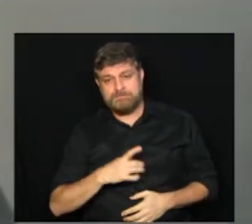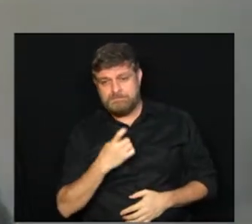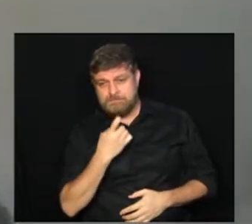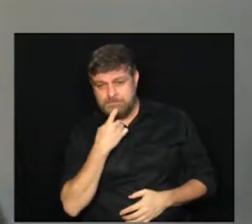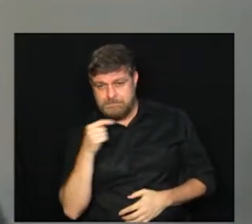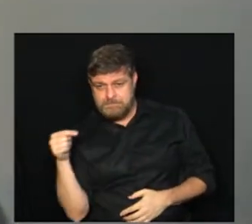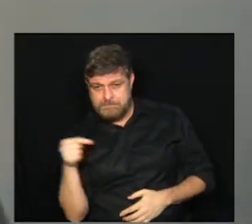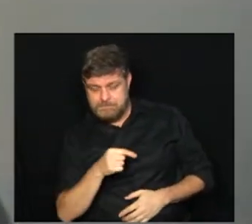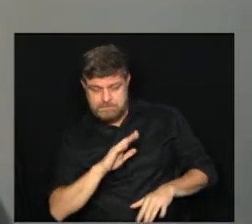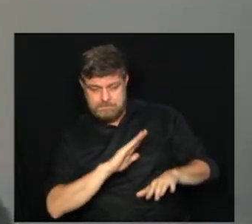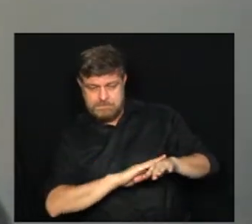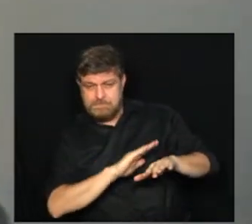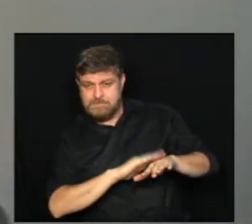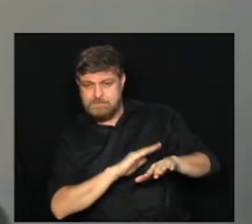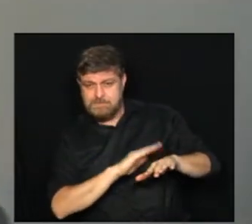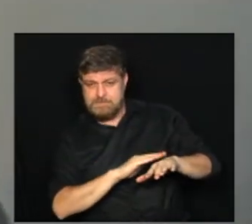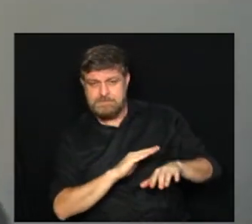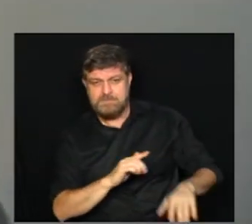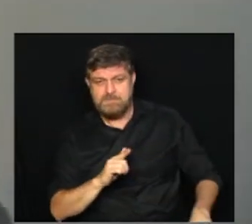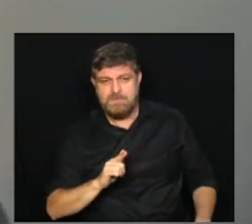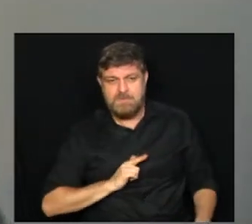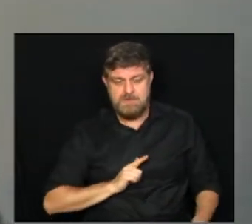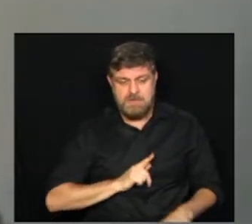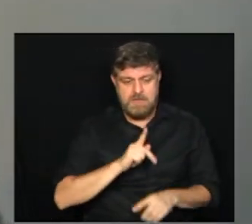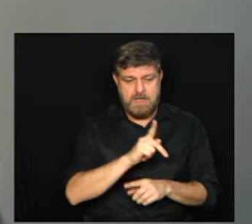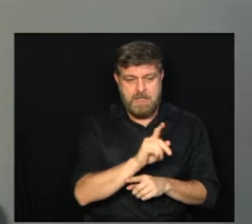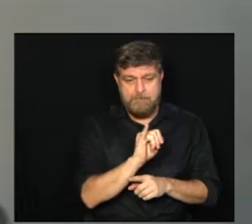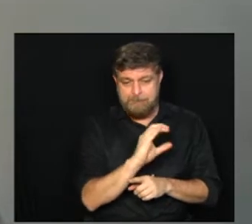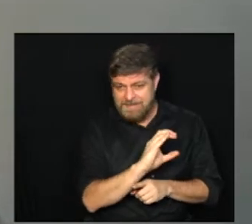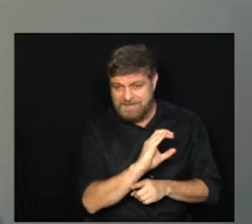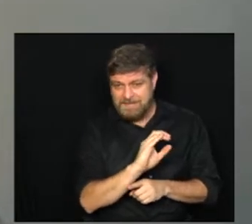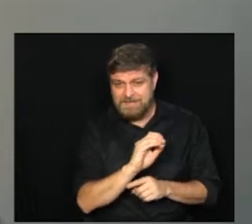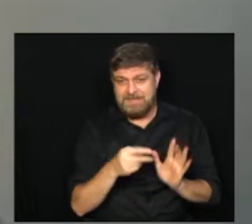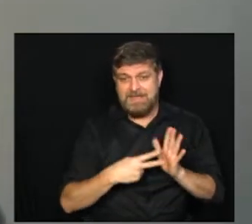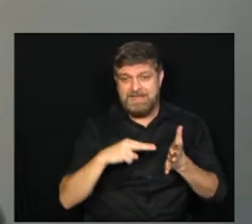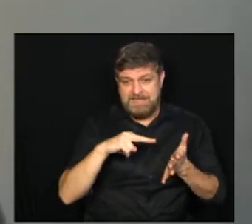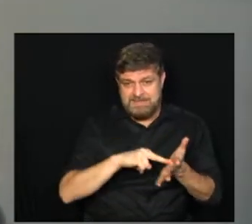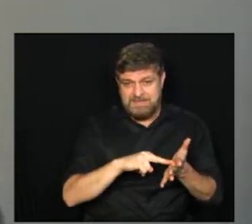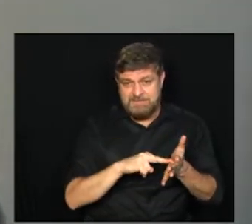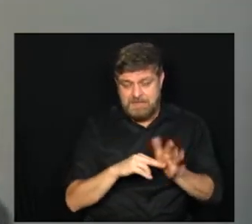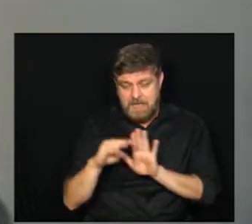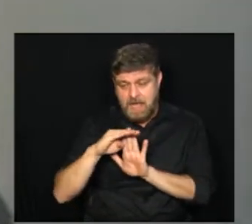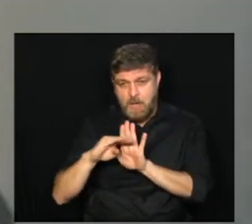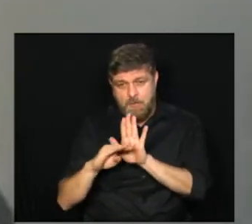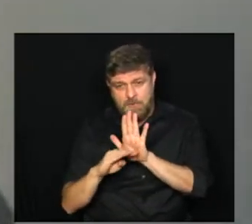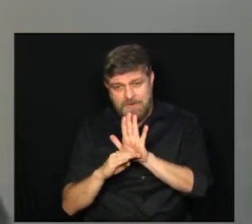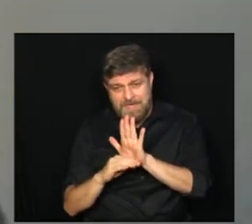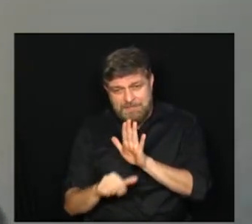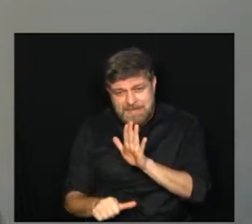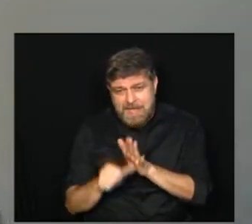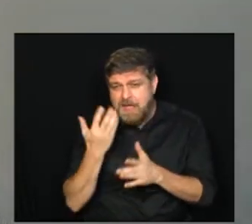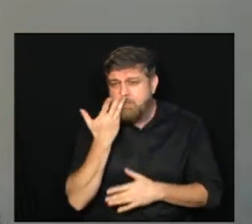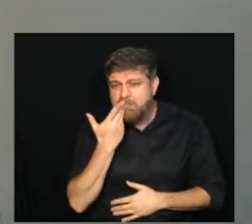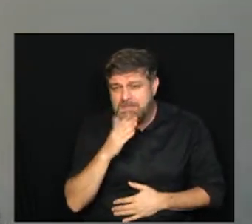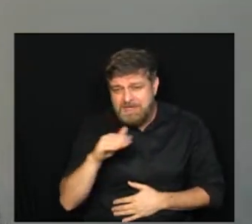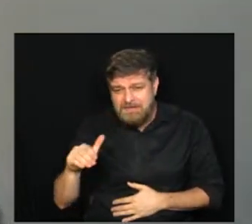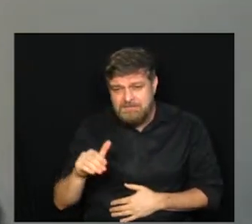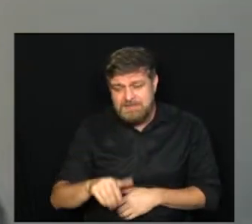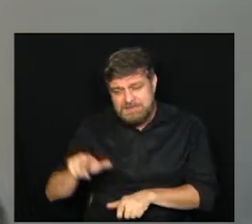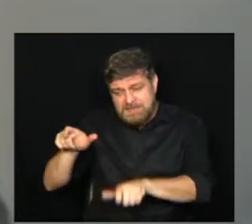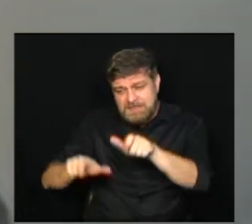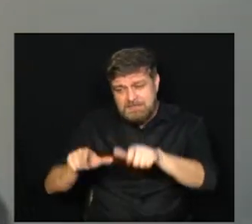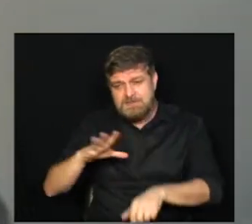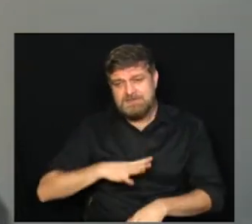né? Esse PIC, né? Programa da Primeira Infância Campineira, com seus eixos temáticos, suas diretrizes, que